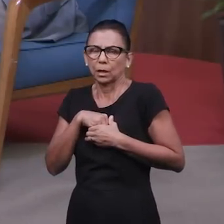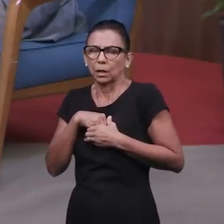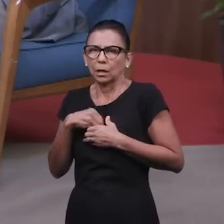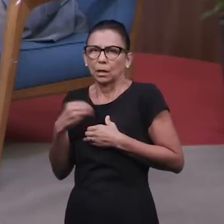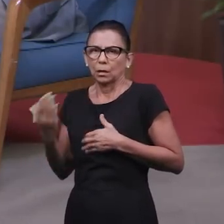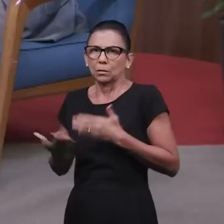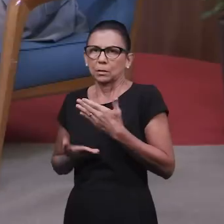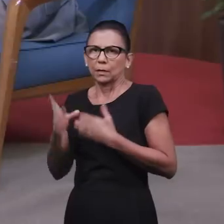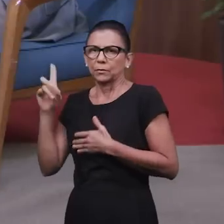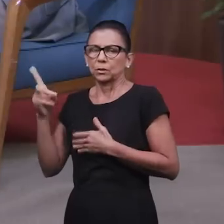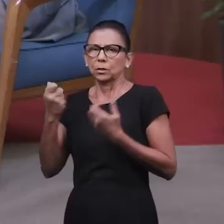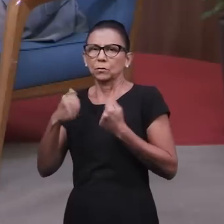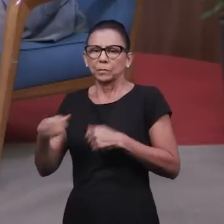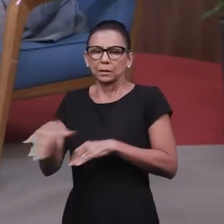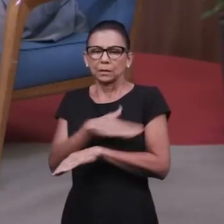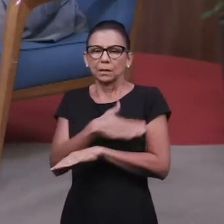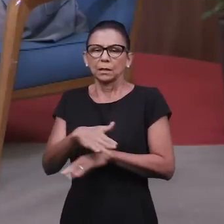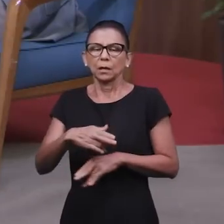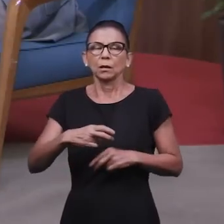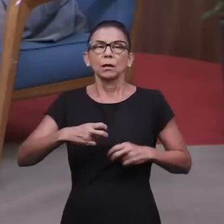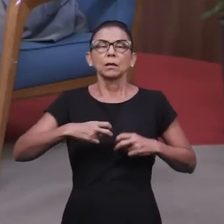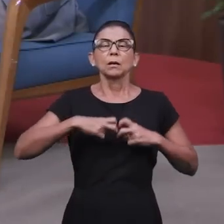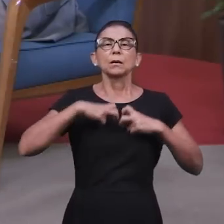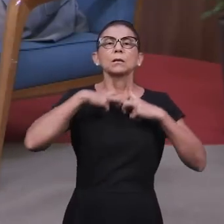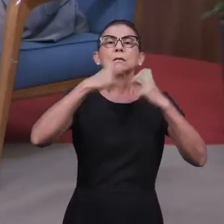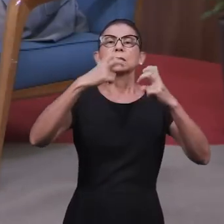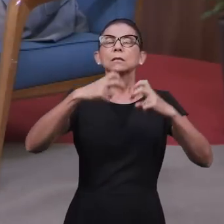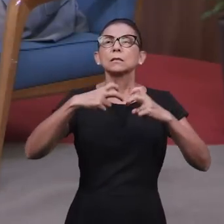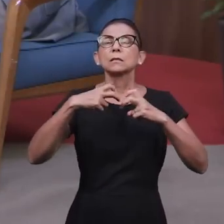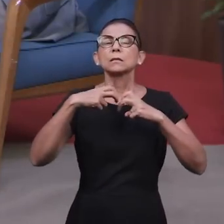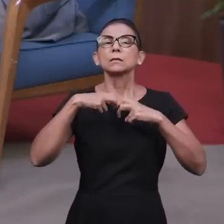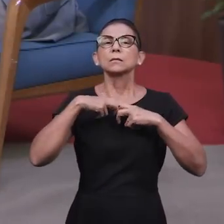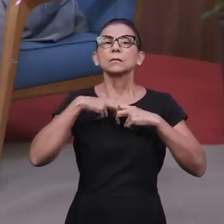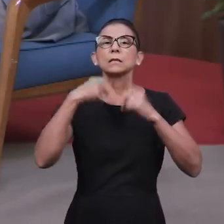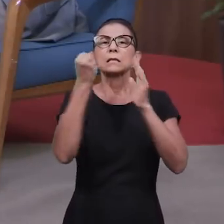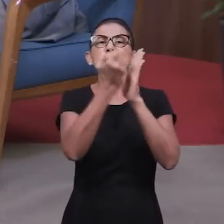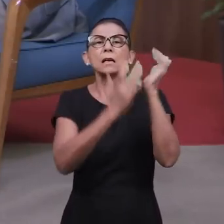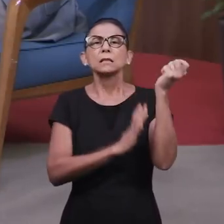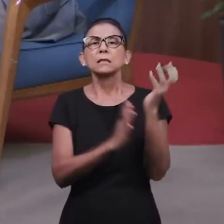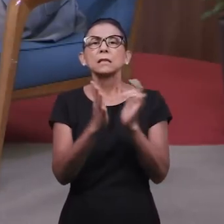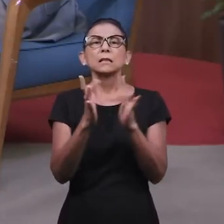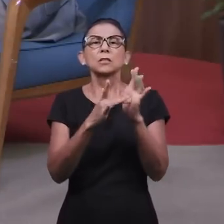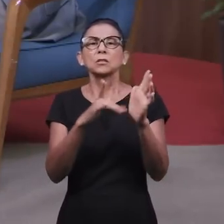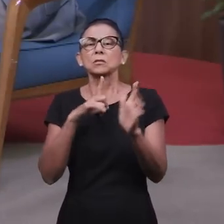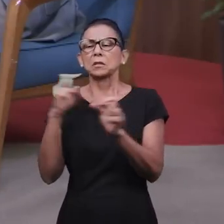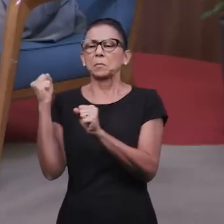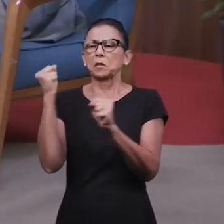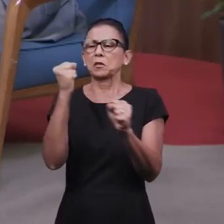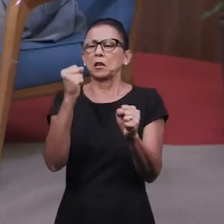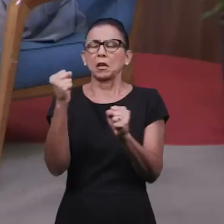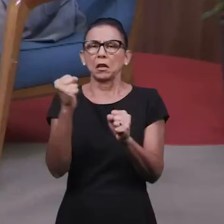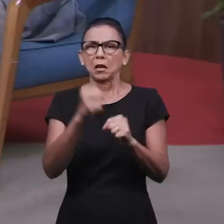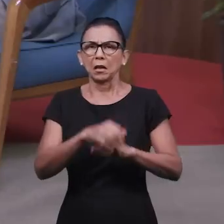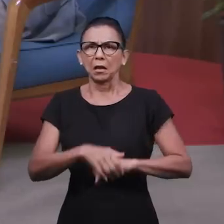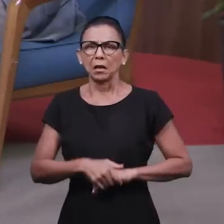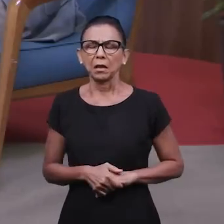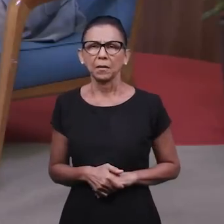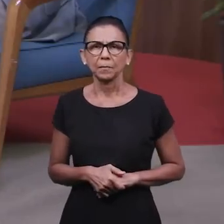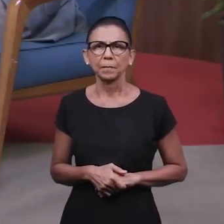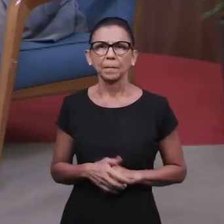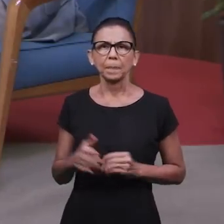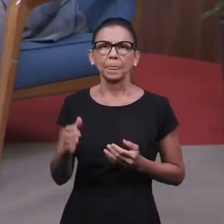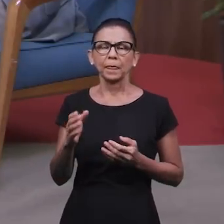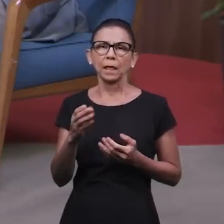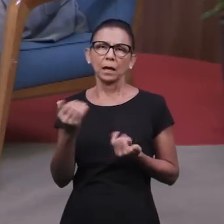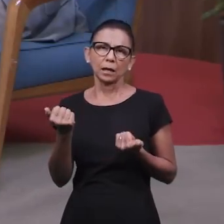não precisa sair gritando pelo meio da rua. O sangue de Jesus tem poder. Porque até em novela alguém já me disse que ouviu